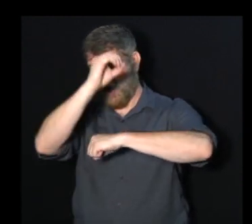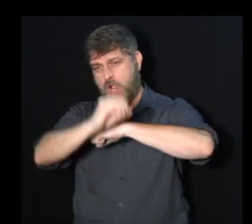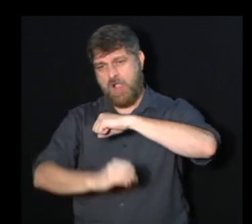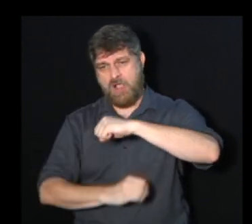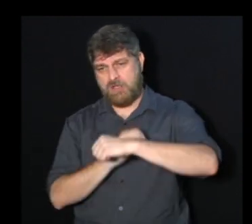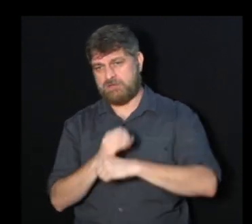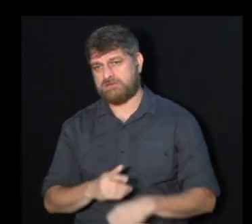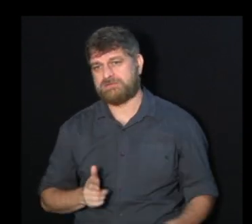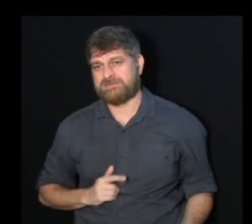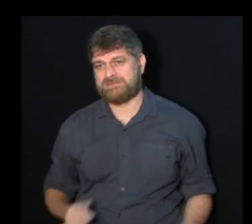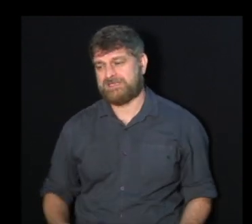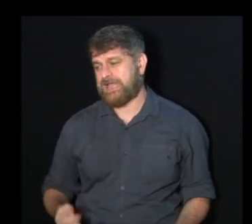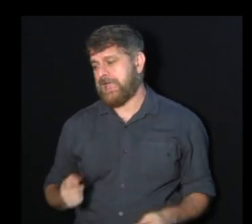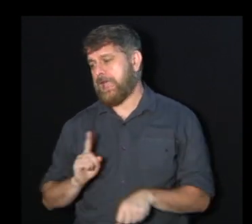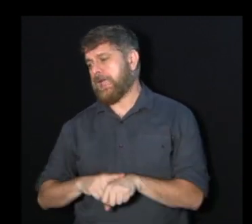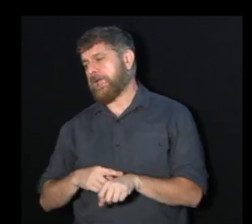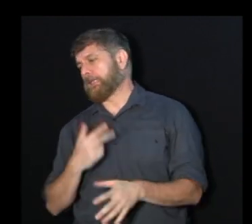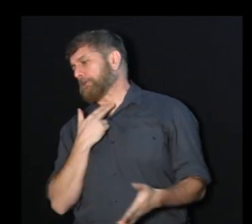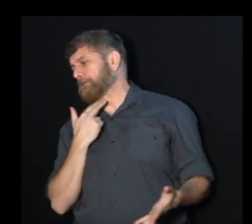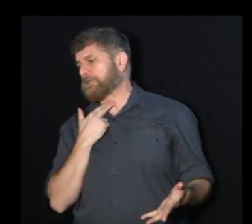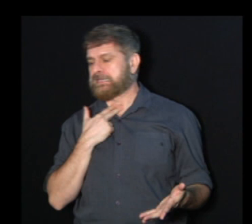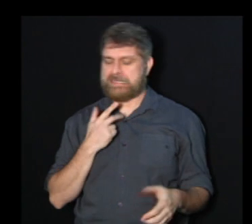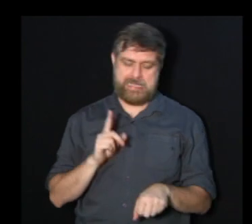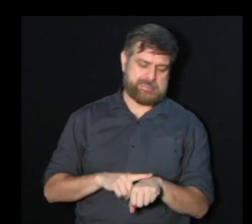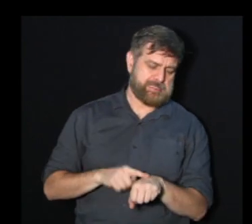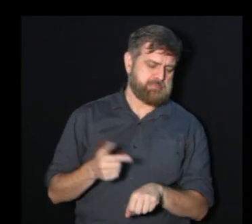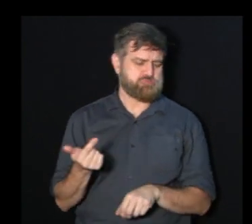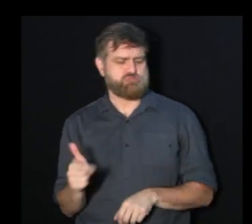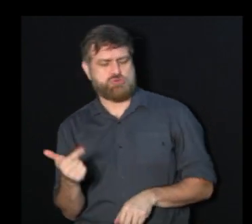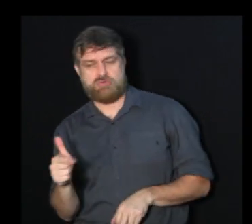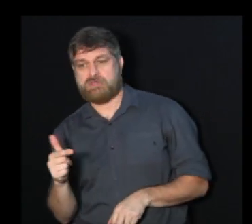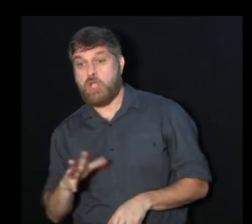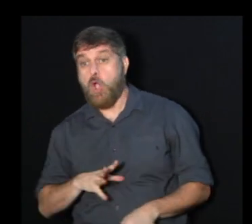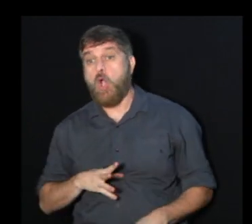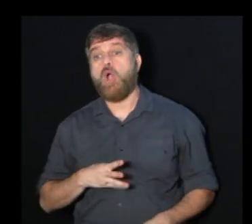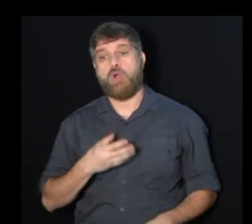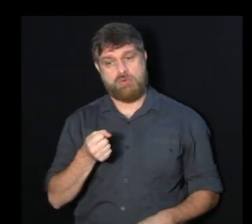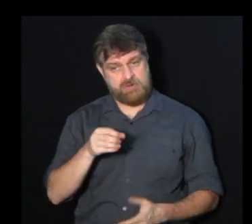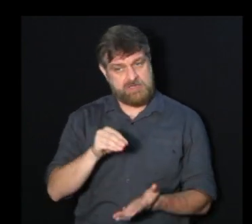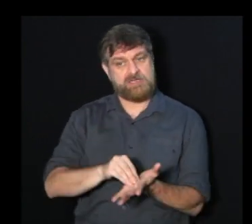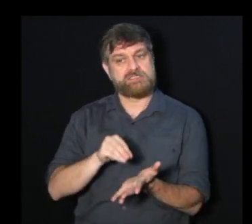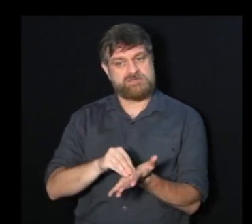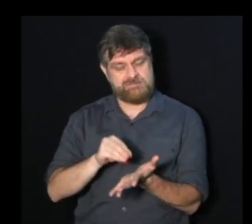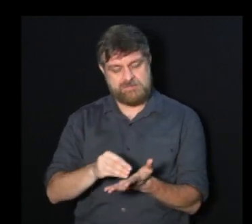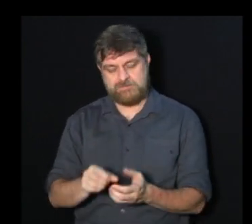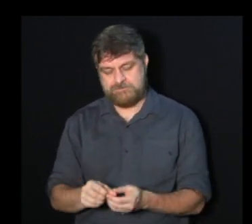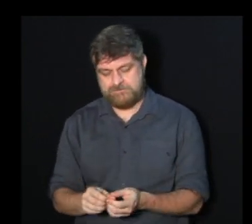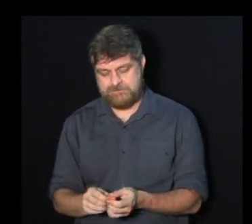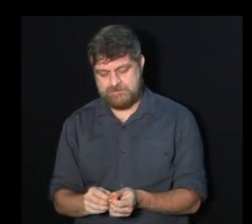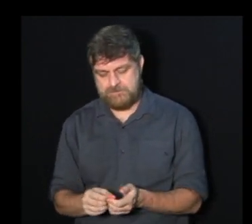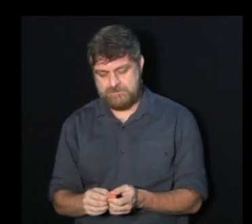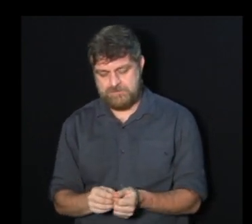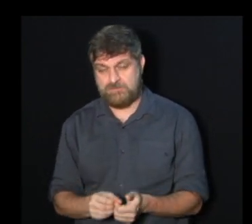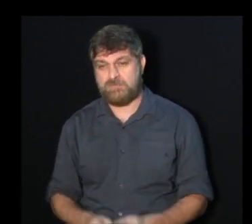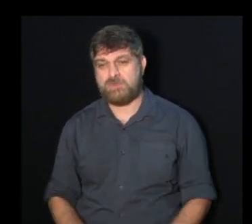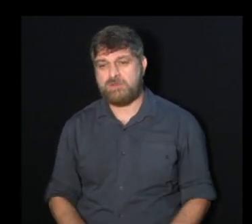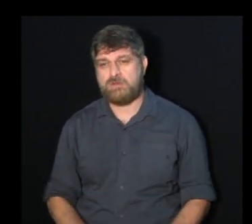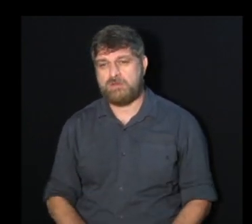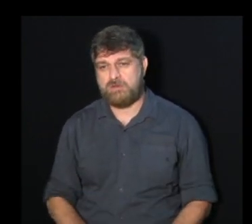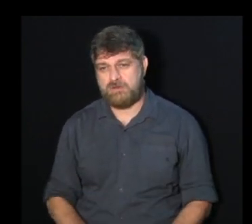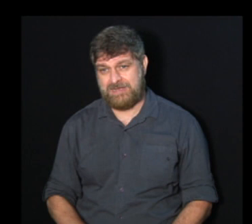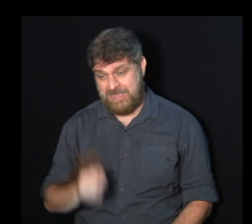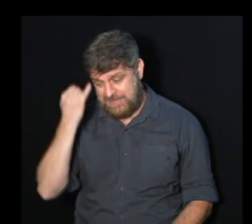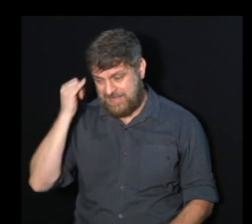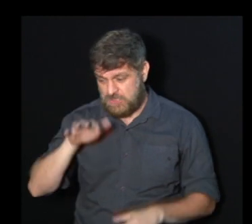meio clichê falar, eu não tenho tempo, eu não tenho... Às vezes falta coragem. Essa é a ideia, falta um pouquinho de coragem. Mas a ideia